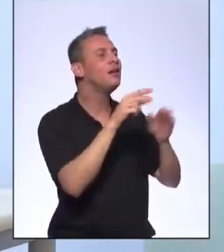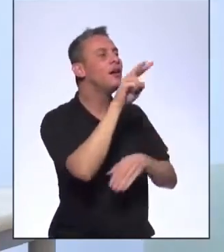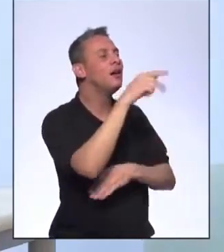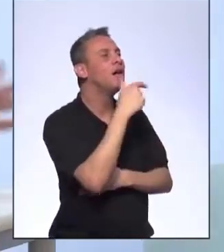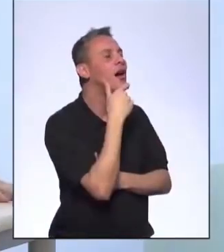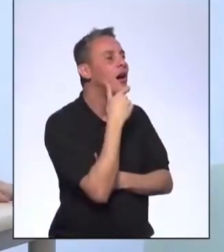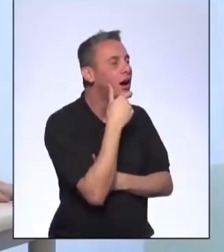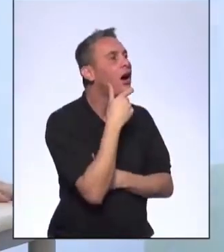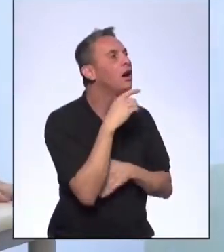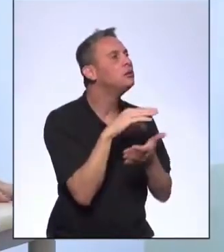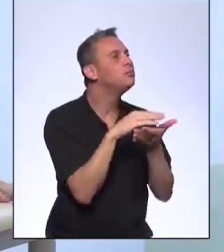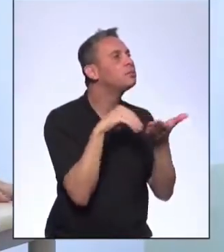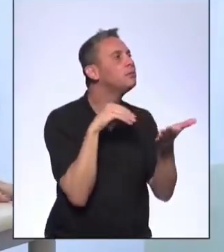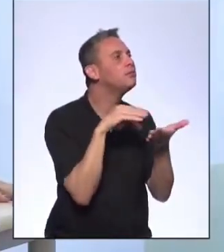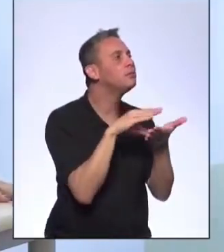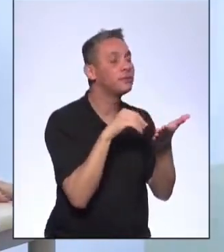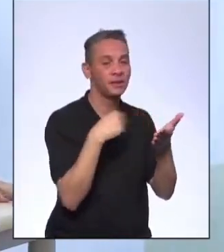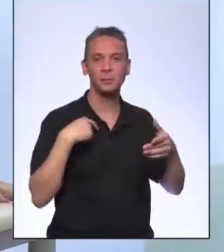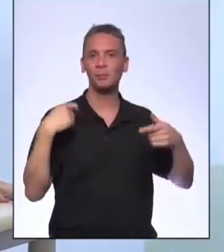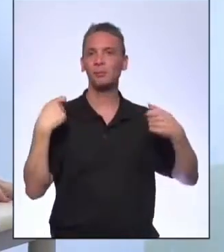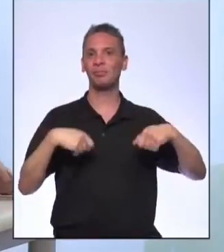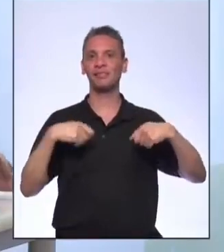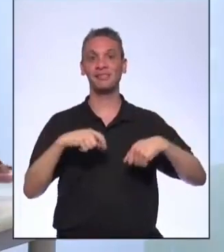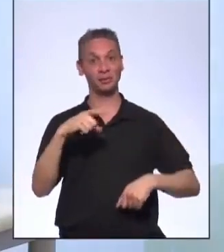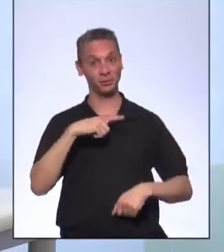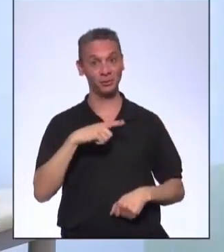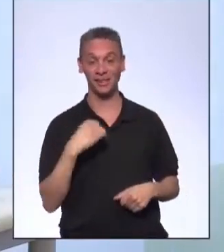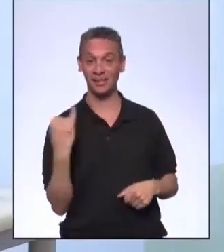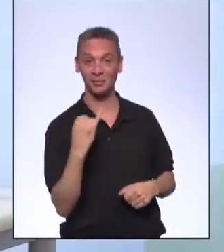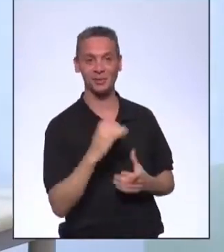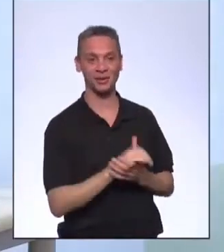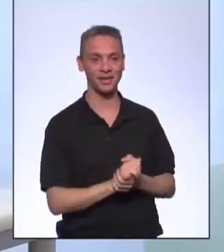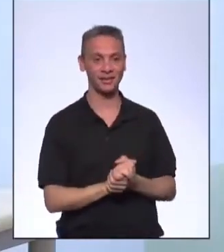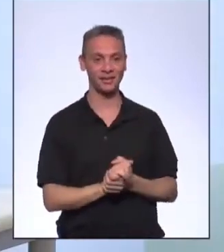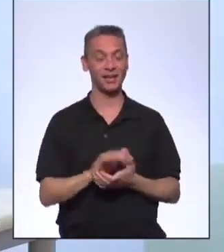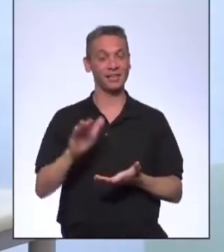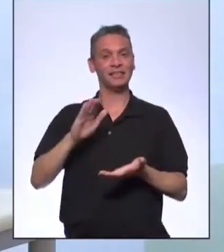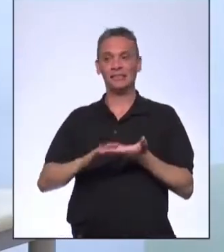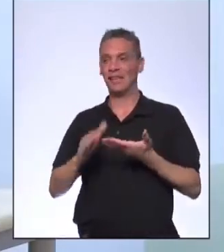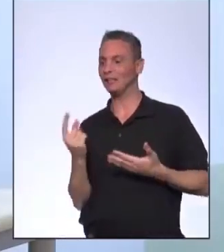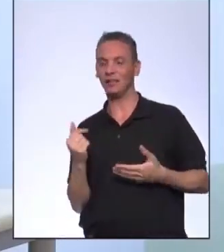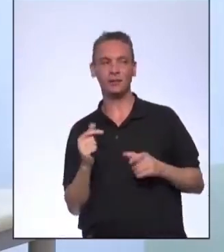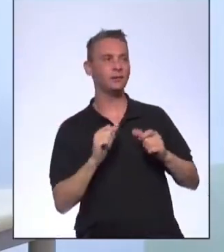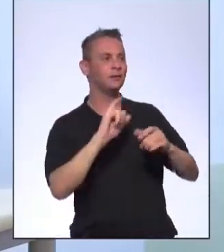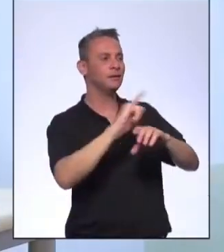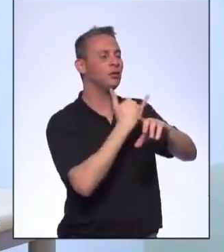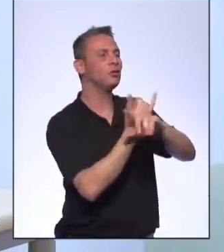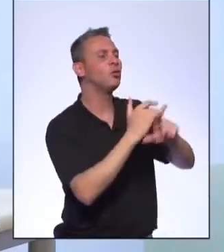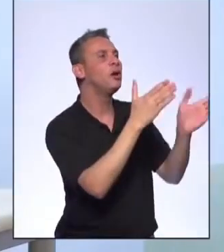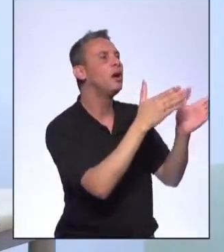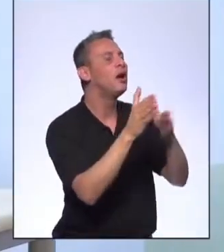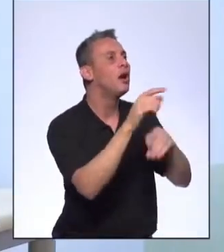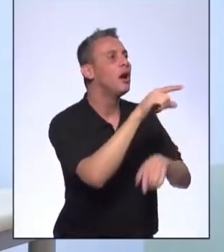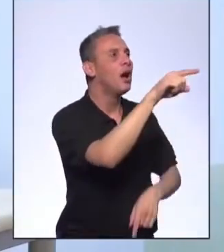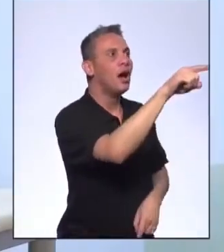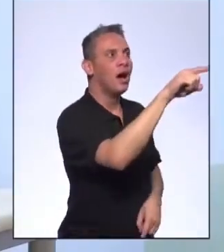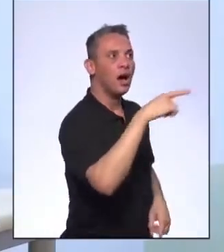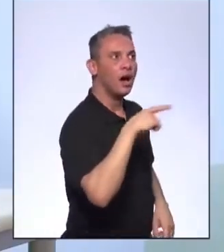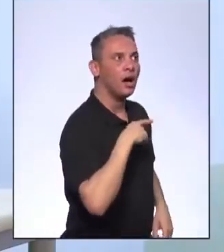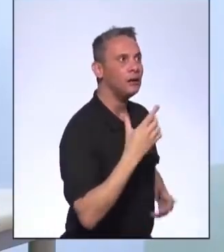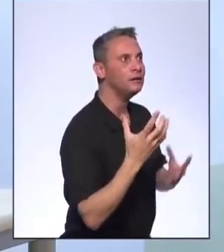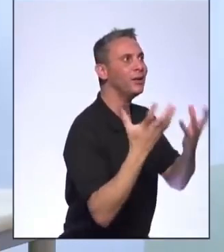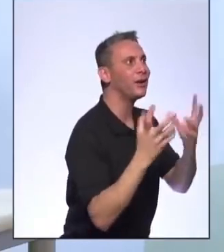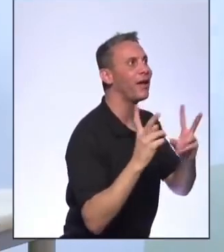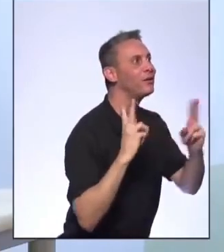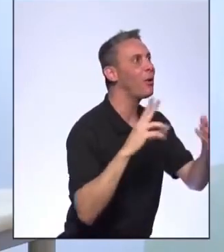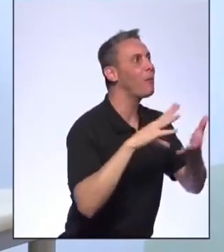influenciam. Às vezes eu olho assim, eu falo, eu preciso disso, né? Eu vou gastar um dinheiro que eu não tenho com uma coisa que eu não preciso porque ela falou.